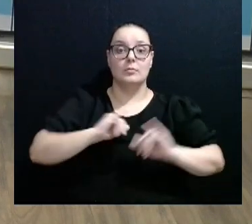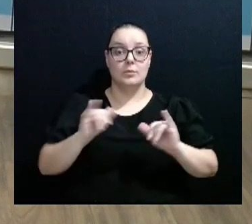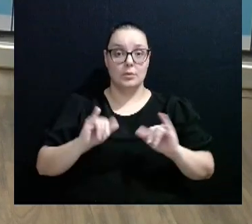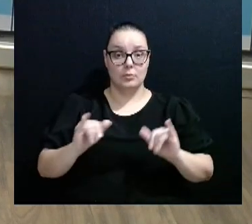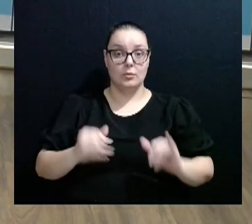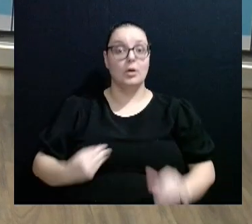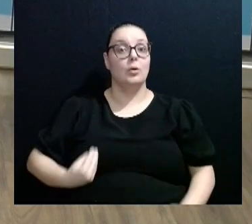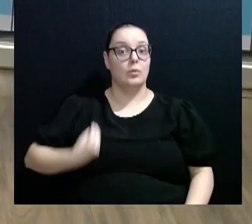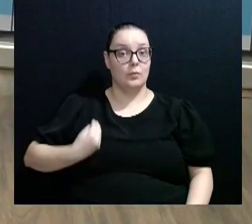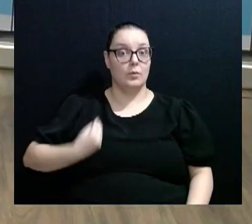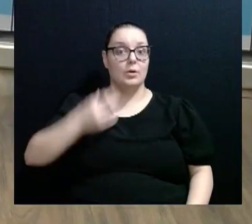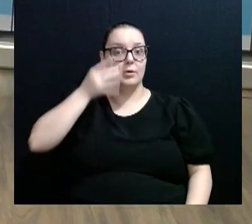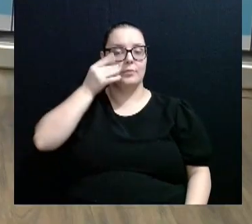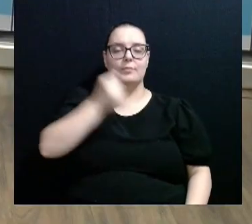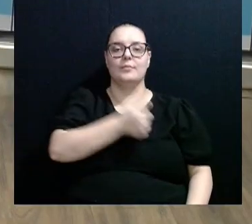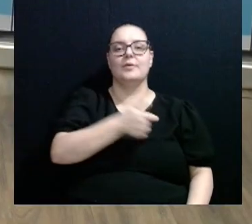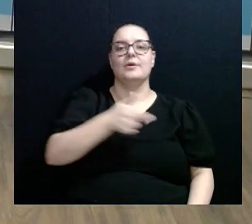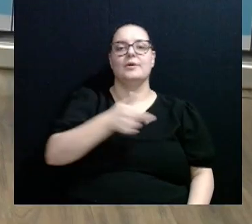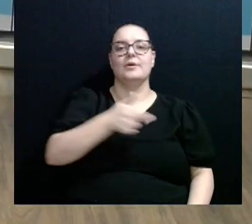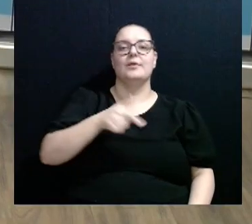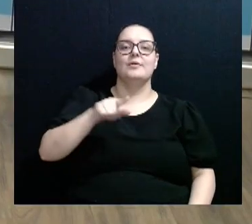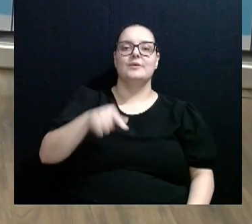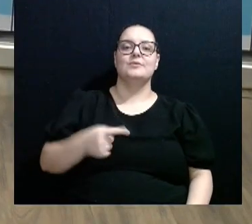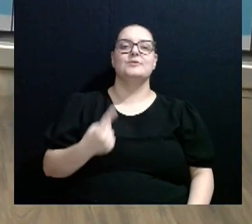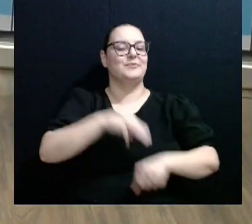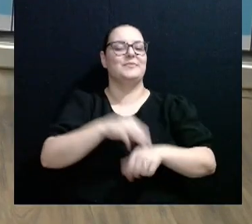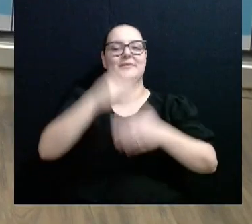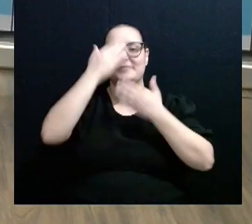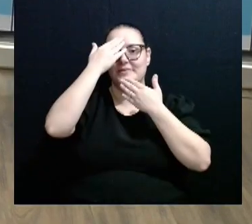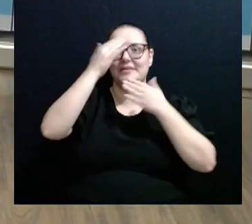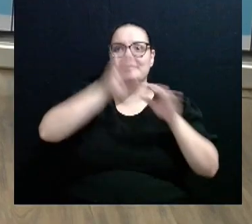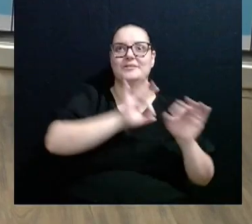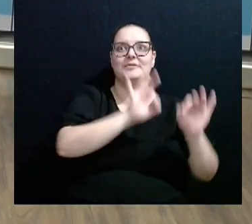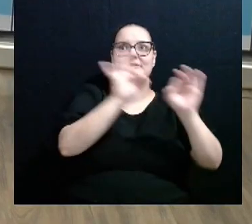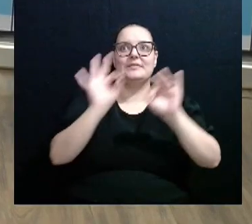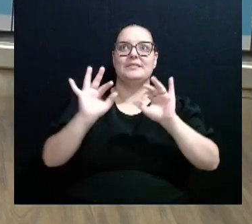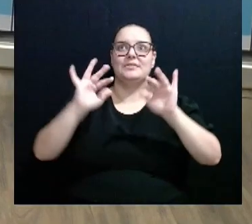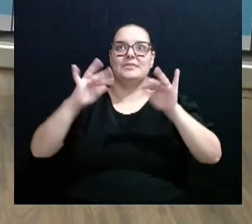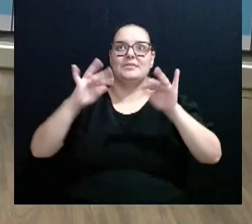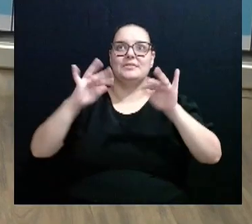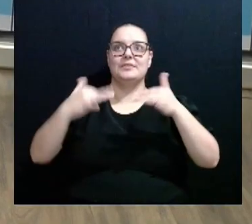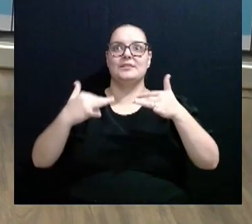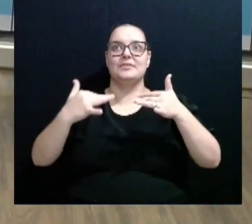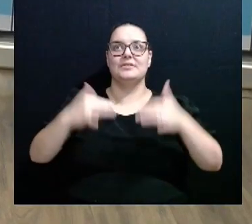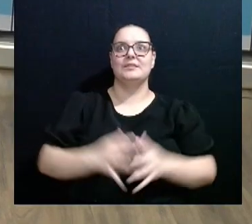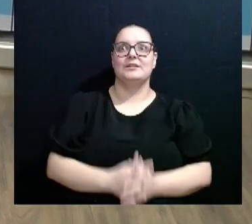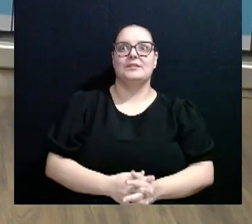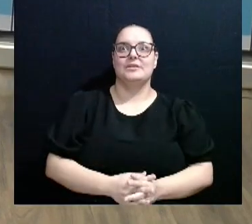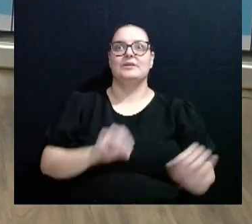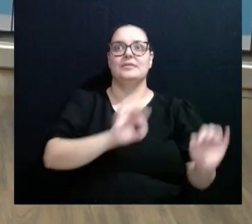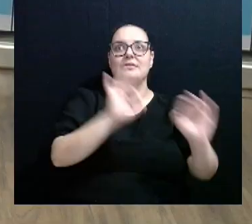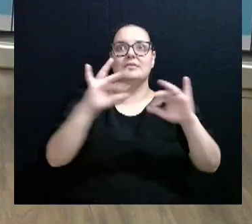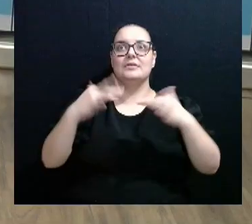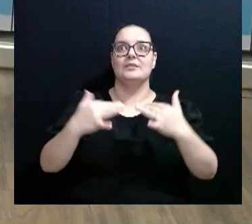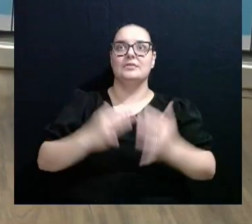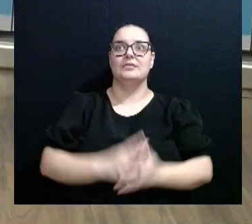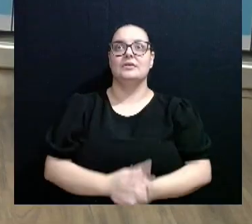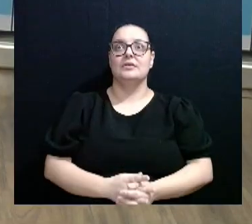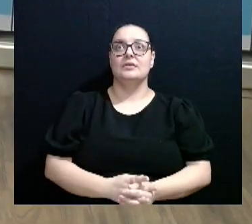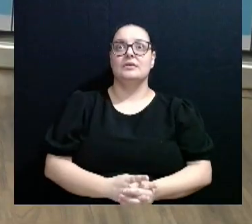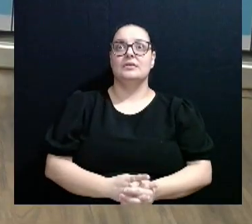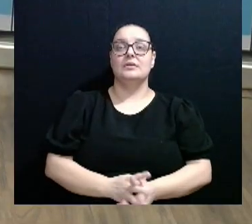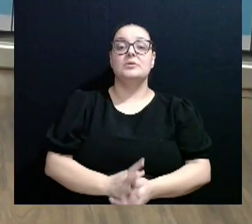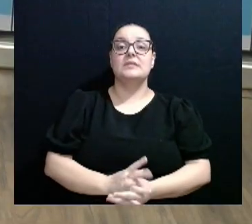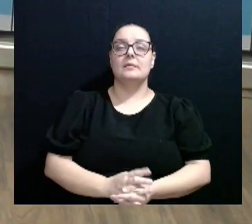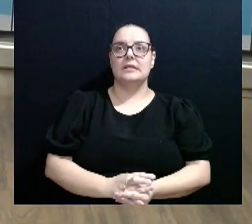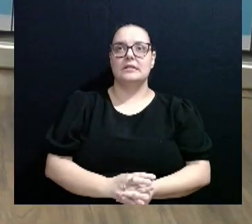vivo, meio-dia mais 1 minuto. Muito obrigado pela sua companhia, pela sua audiência. E vamos conversar. Participe,